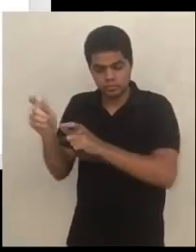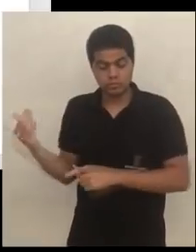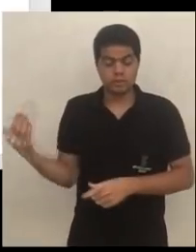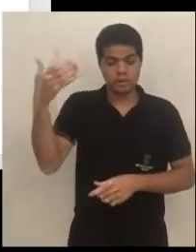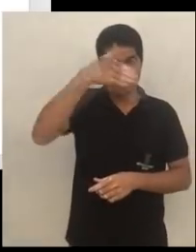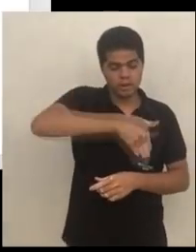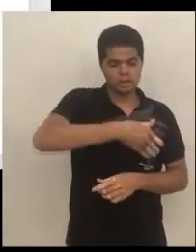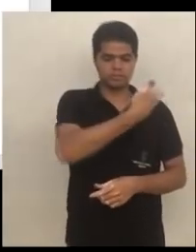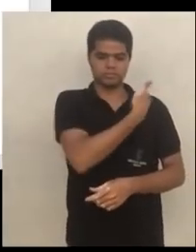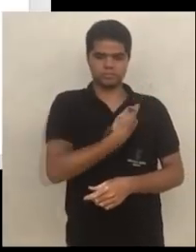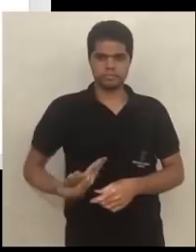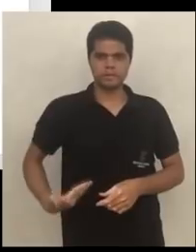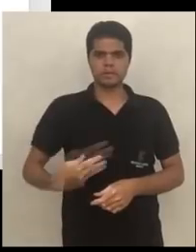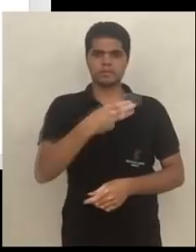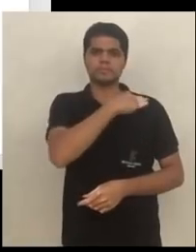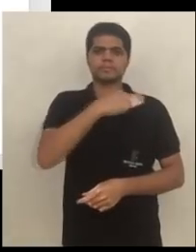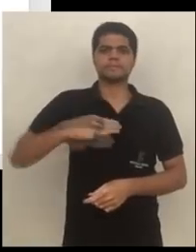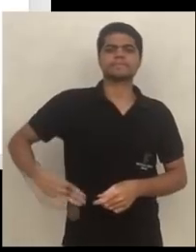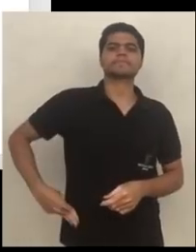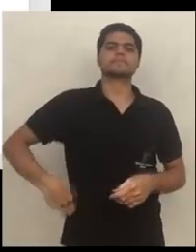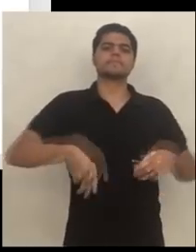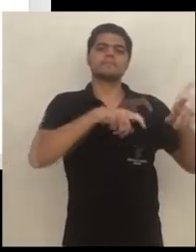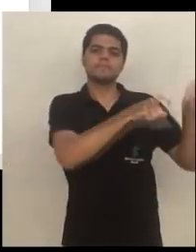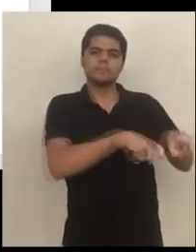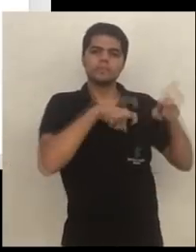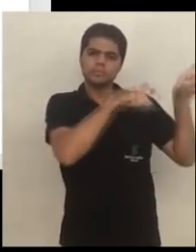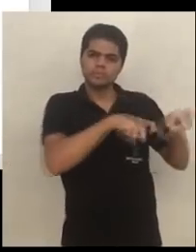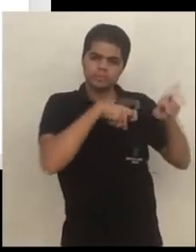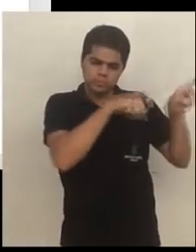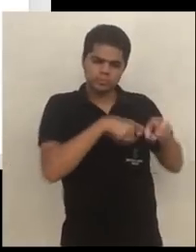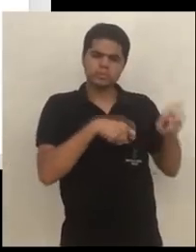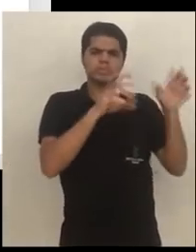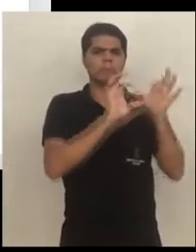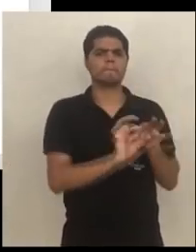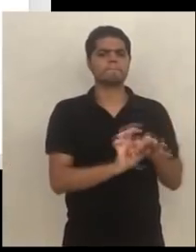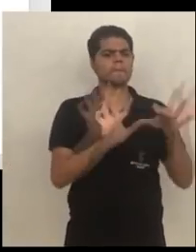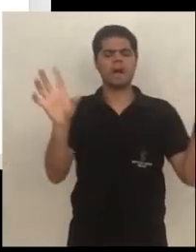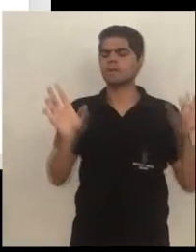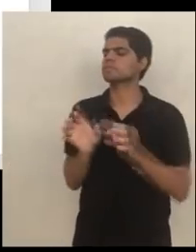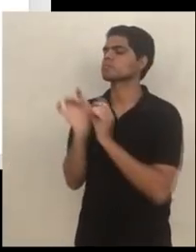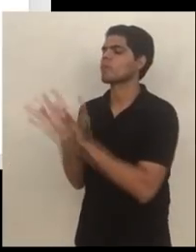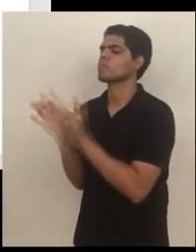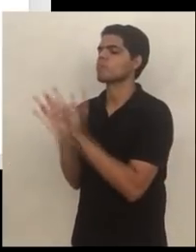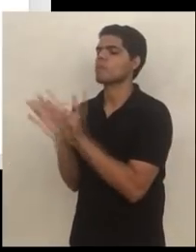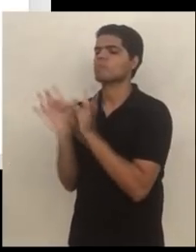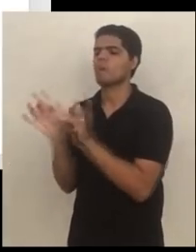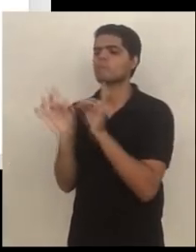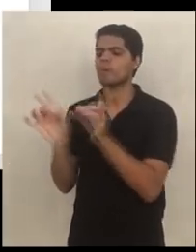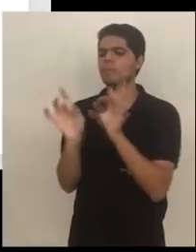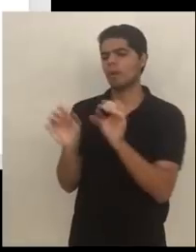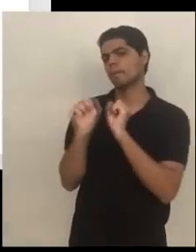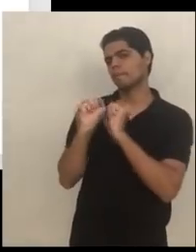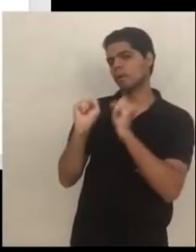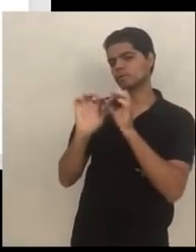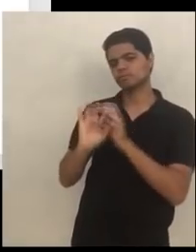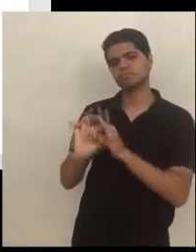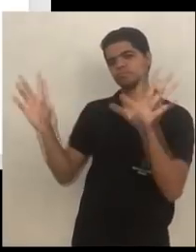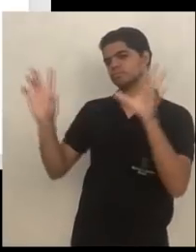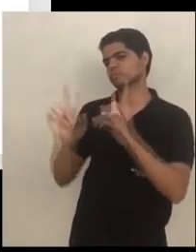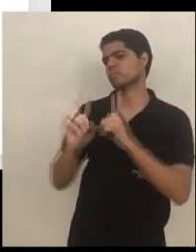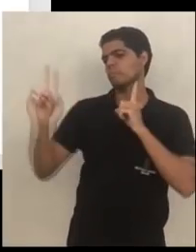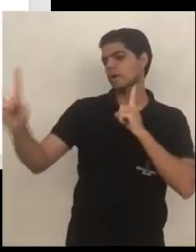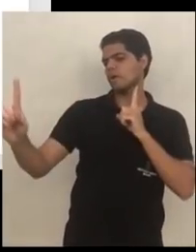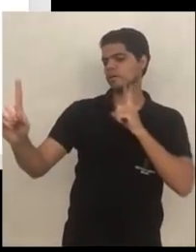Agricultura e permite que o agricultor, aquele grupo de agricultores, façam a venda direta, a comercialização direta, ou seja,